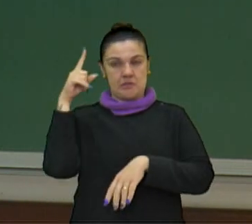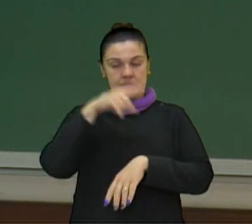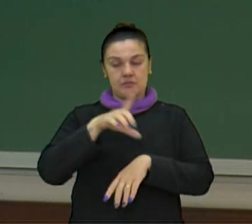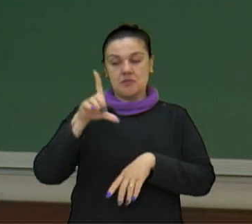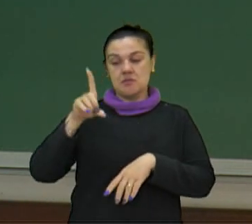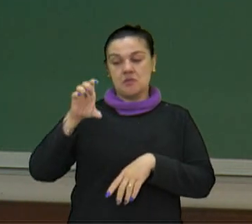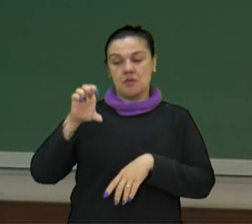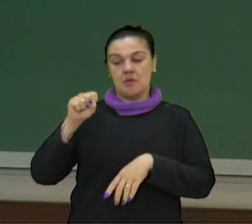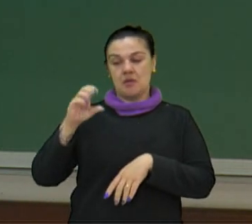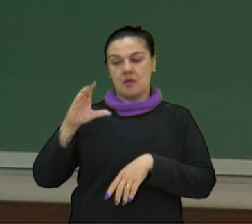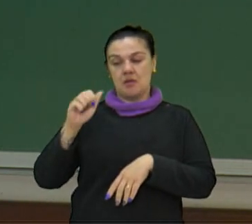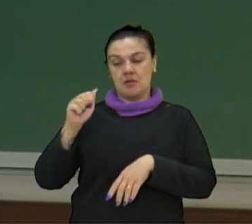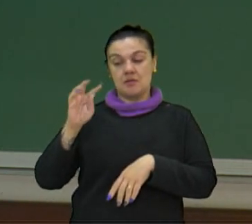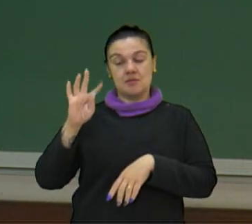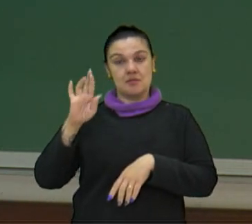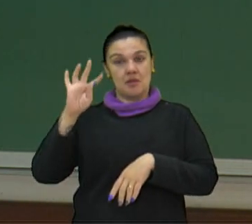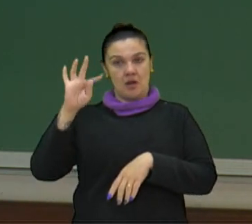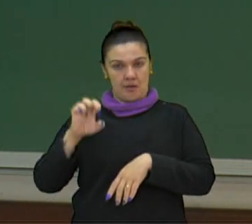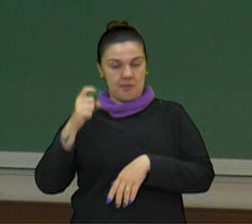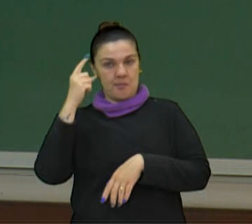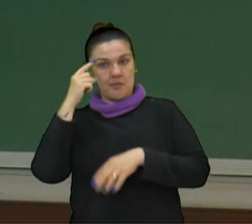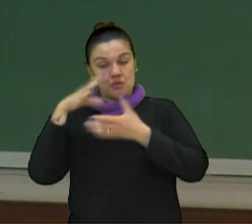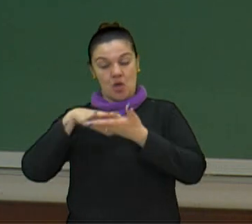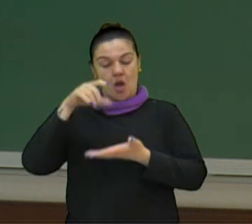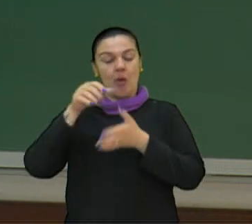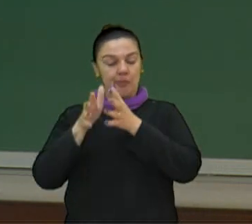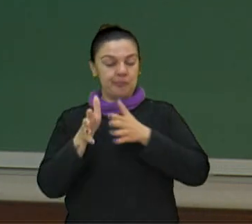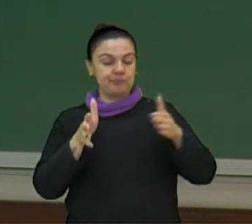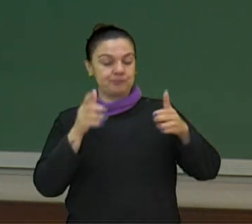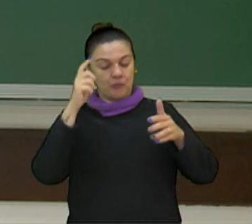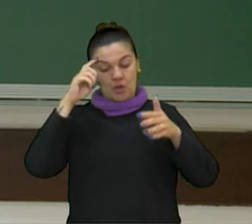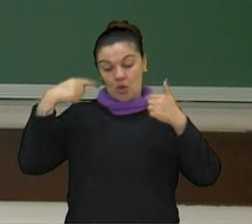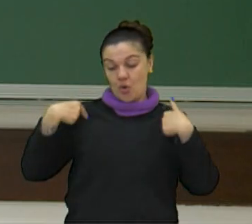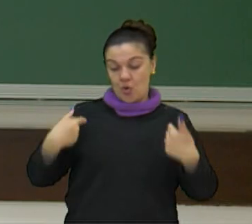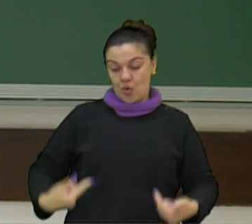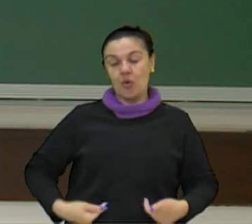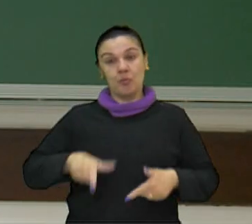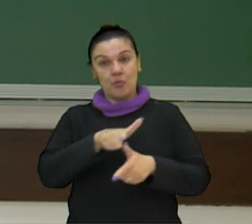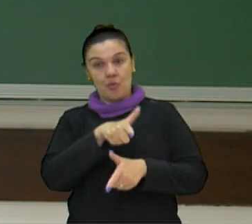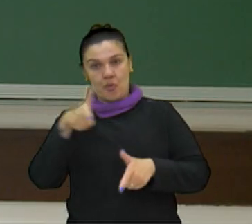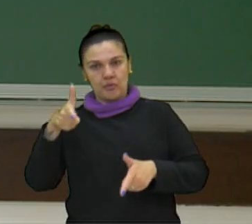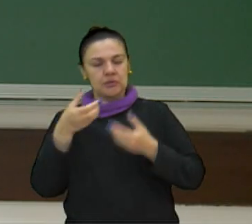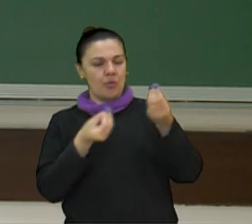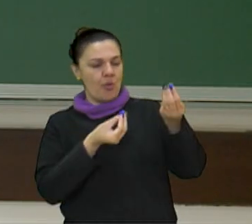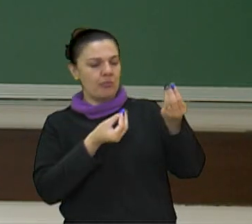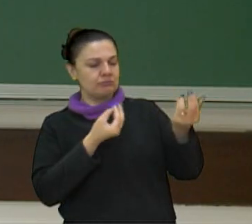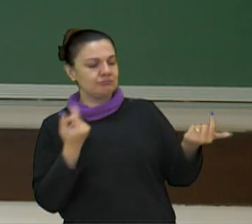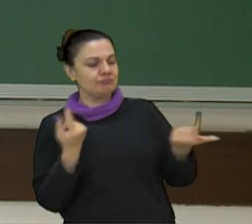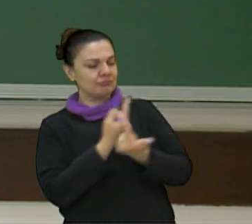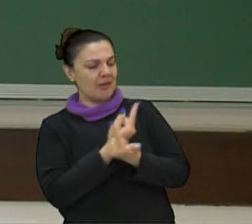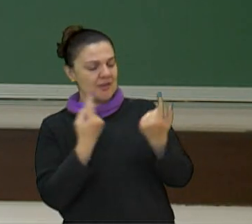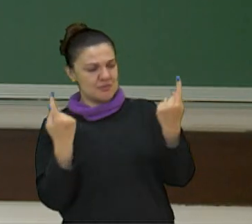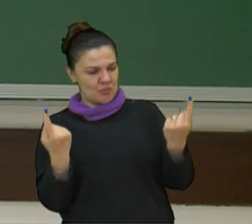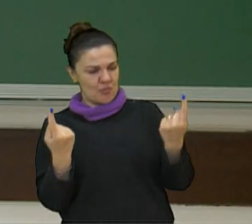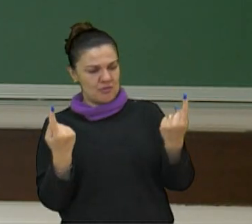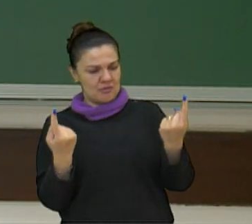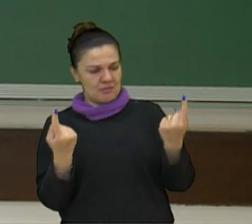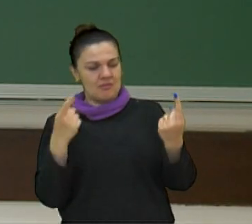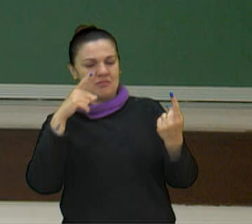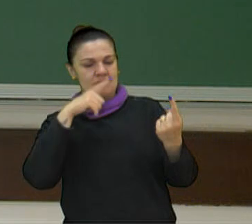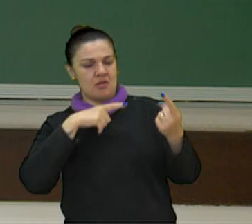Descartes, ele pensou que a alma era uma coisa e o corpo era outra. Então, o grande problema foi como é que estas duas coisas, que